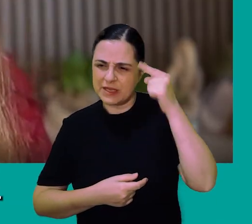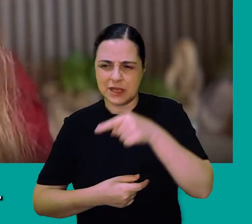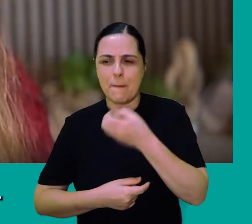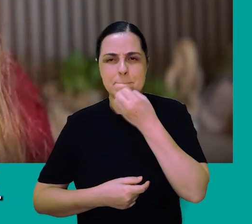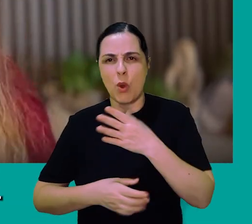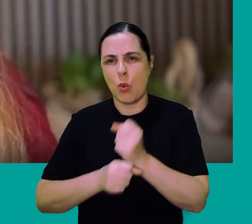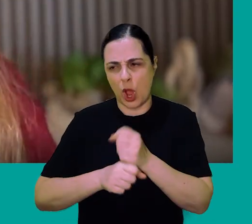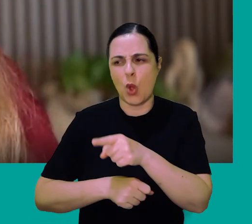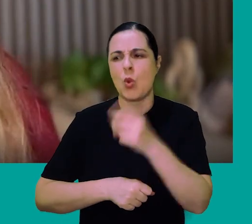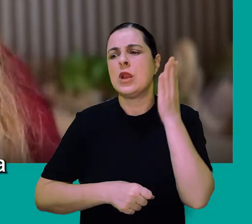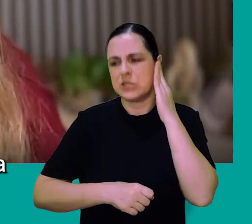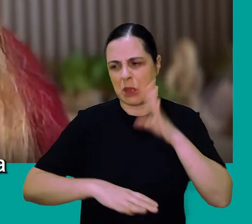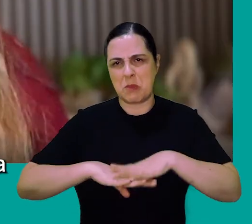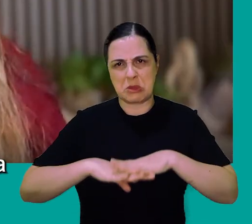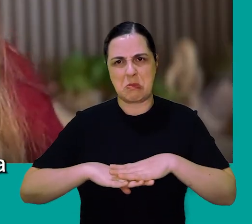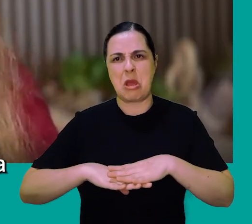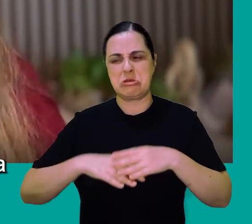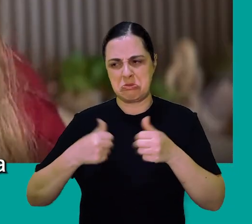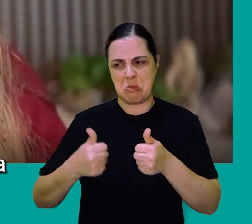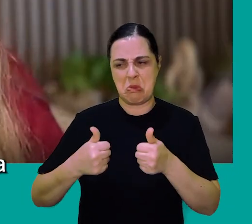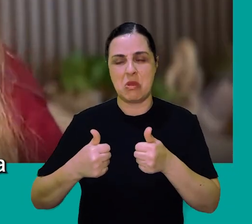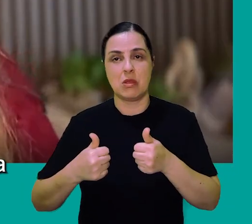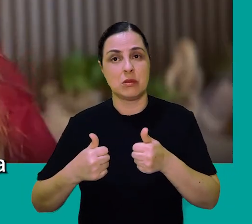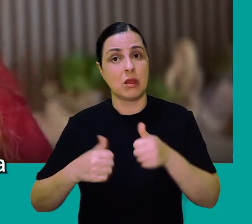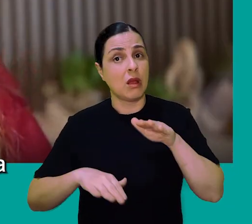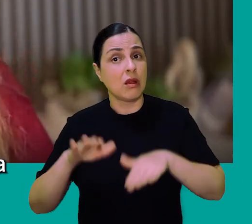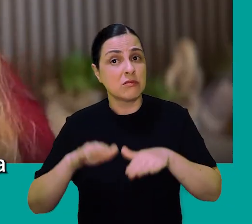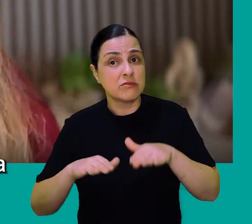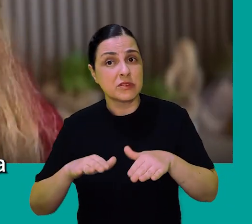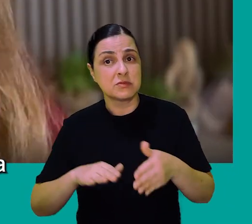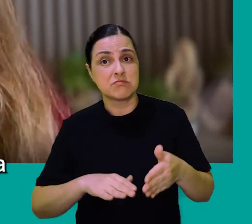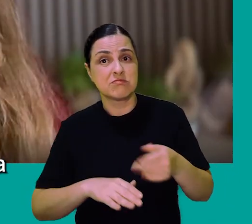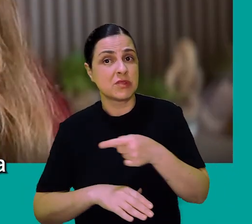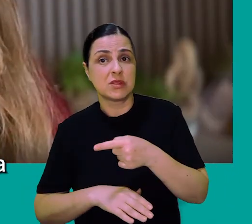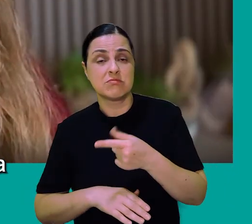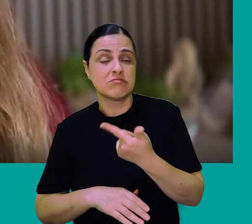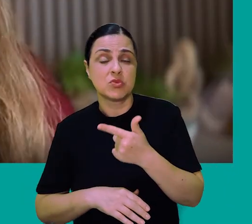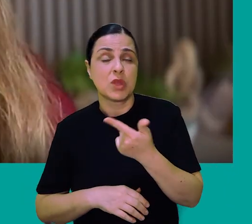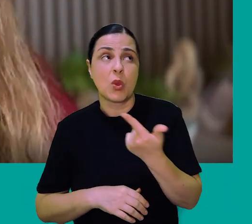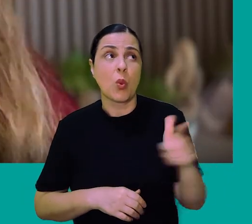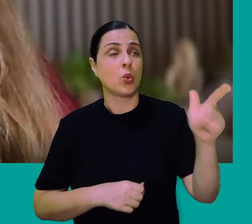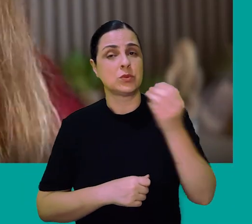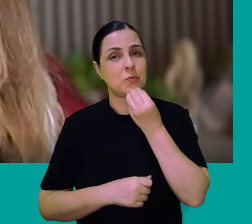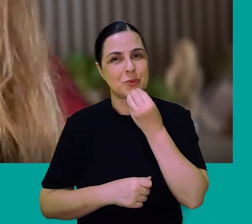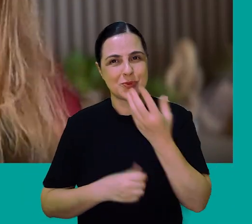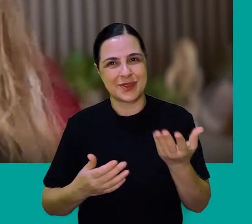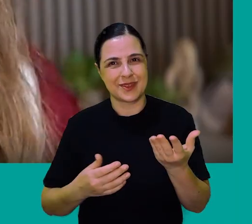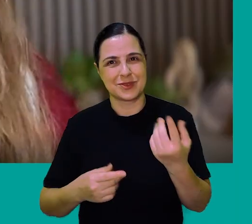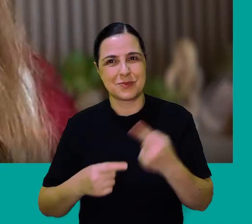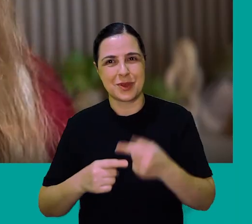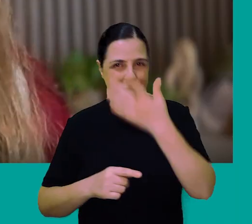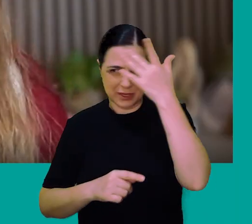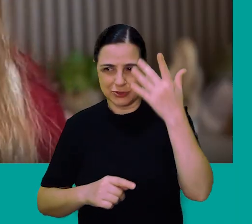né, etc., talvez, muito talvez, ela não tenha deixado de ter oportunidades por esse olhar